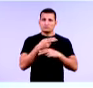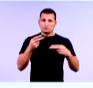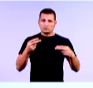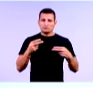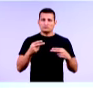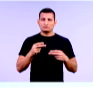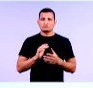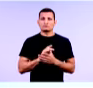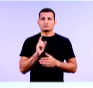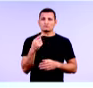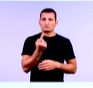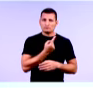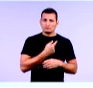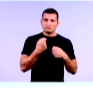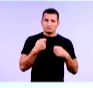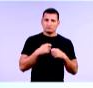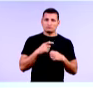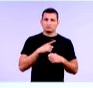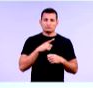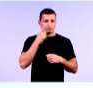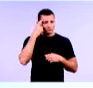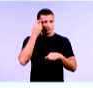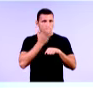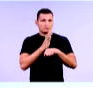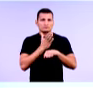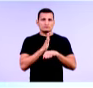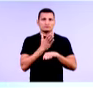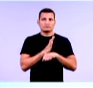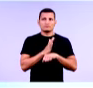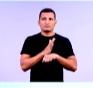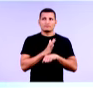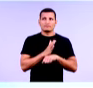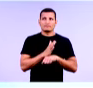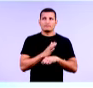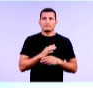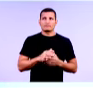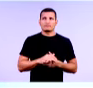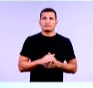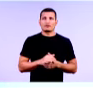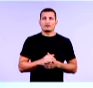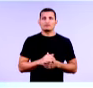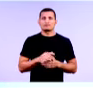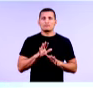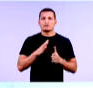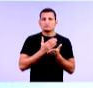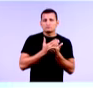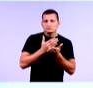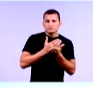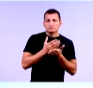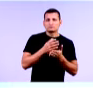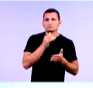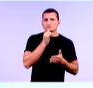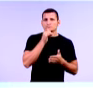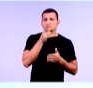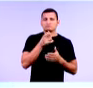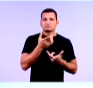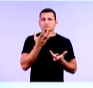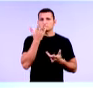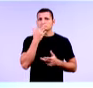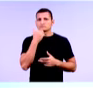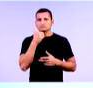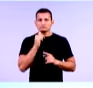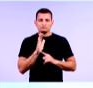gente precisa ter esse poder, esse exercício, né? E a gente não tem esse poder desde o início. Se você pegar, por exemplo, uma criança